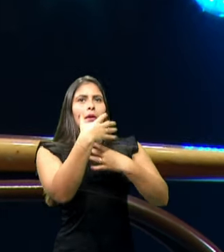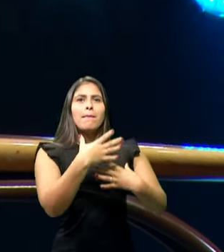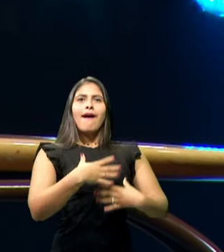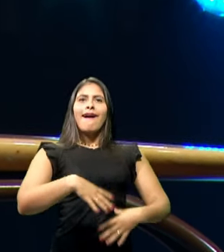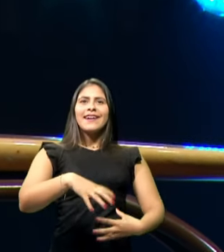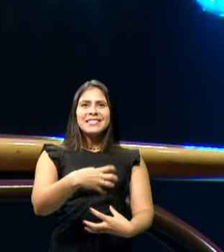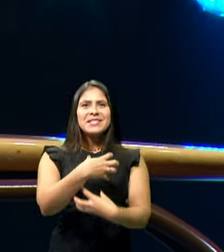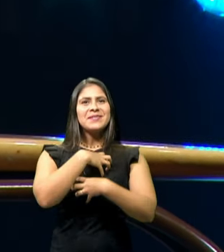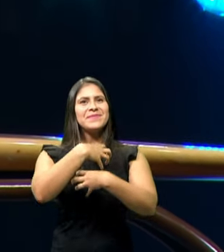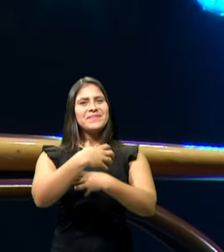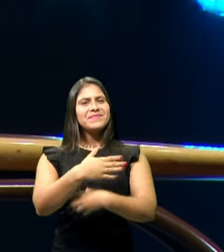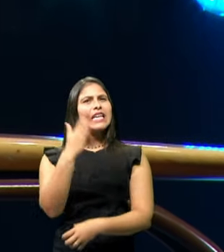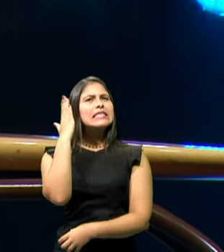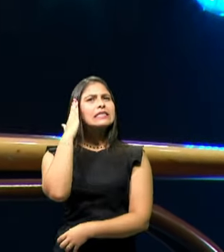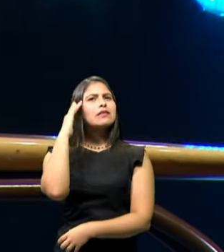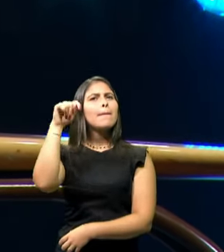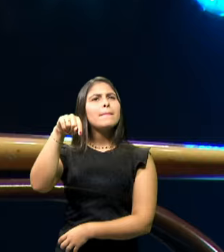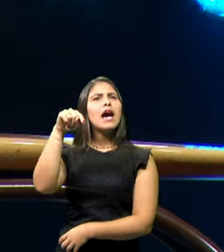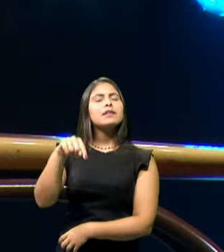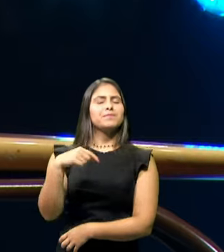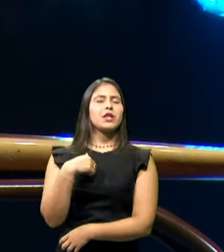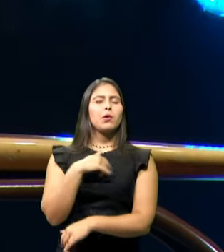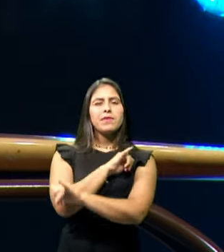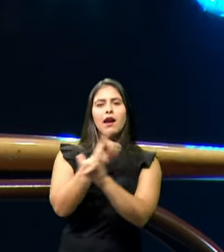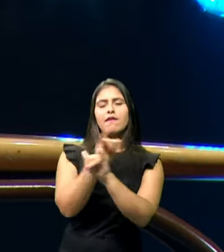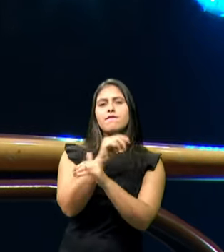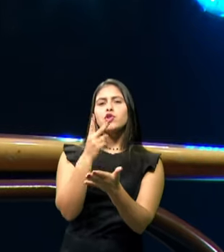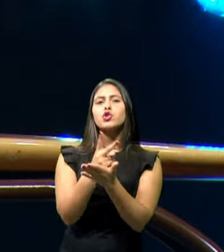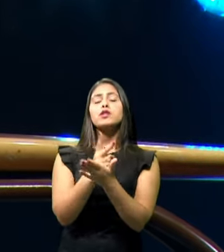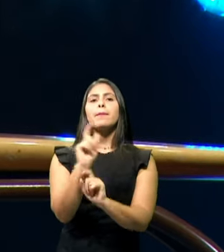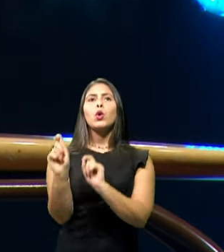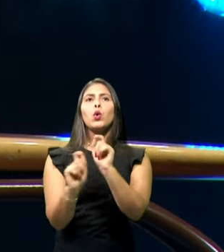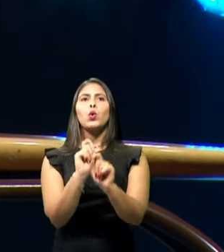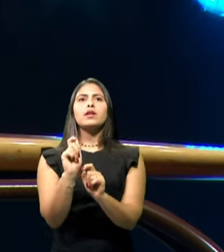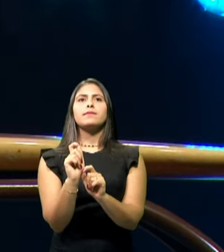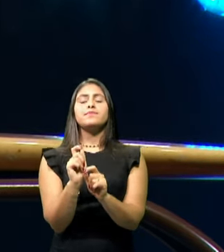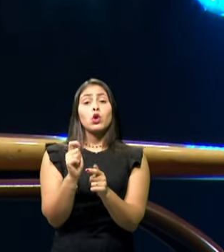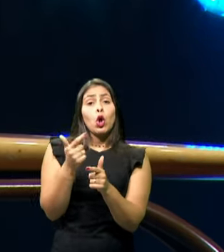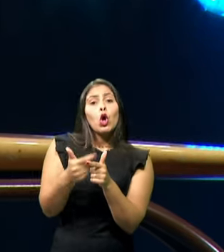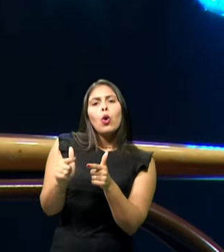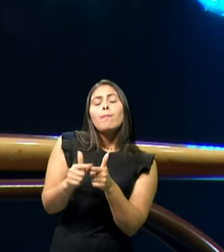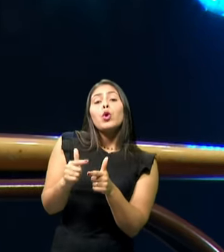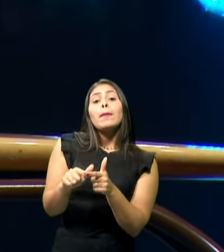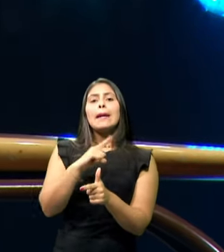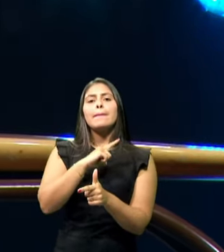Saber que aqui, eu digo sempre que nós temos um problema hoje de